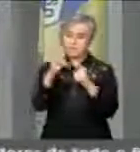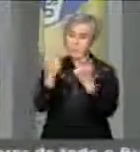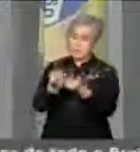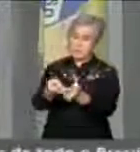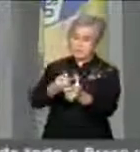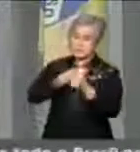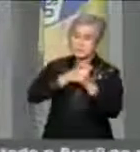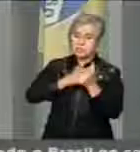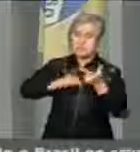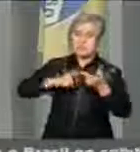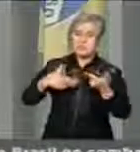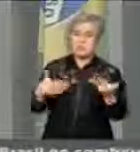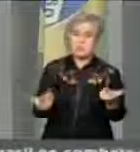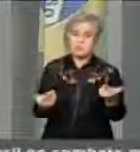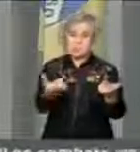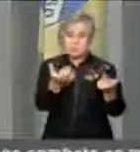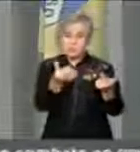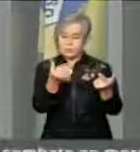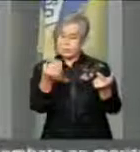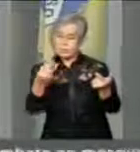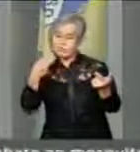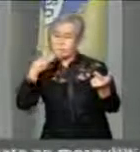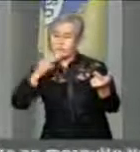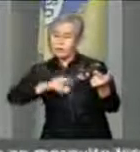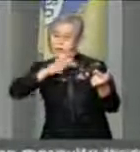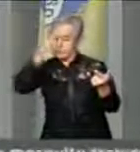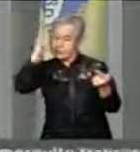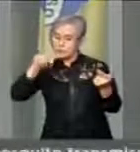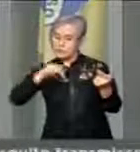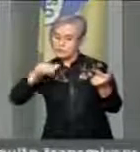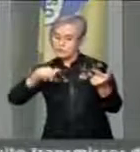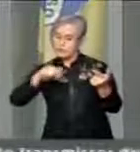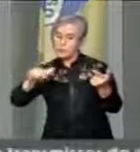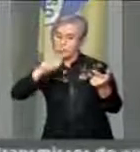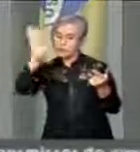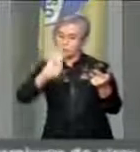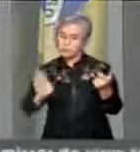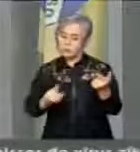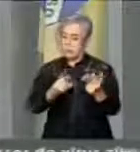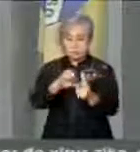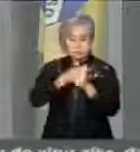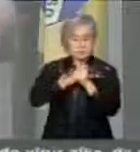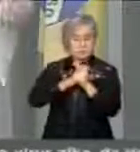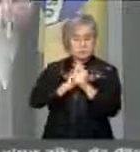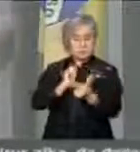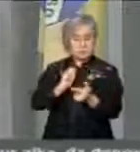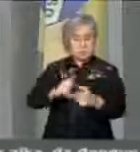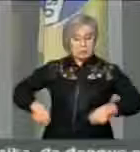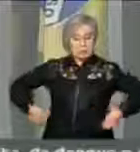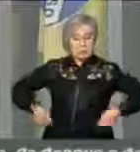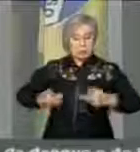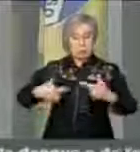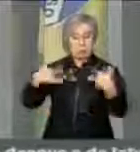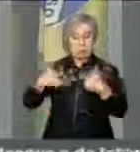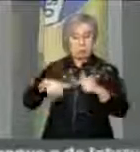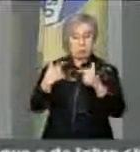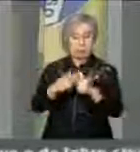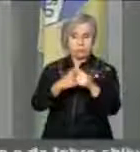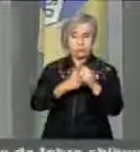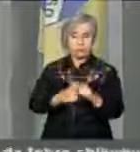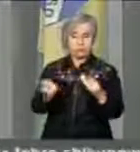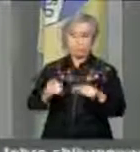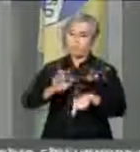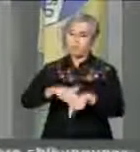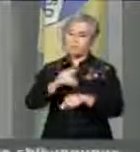endividadas, 63 milhões de brasileiros endividados, devendo tudo, mais